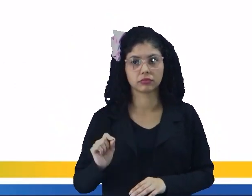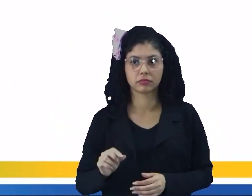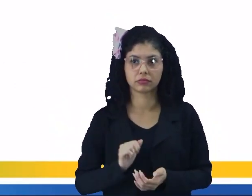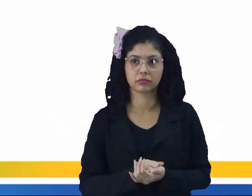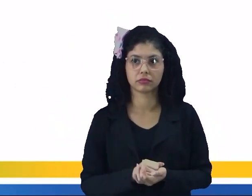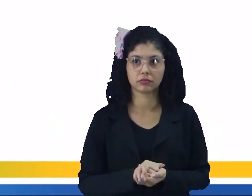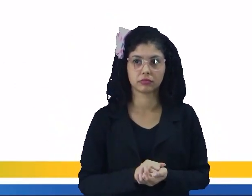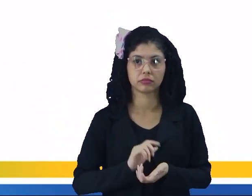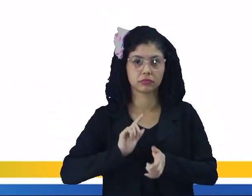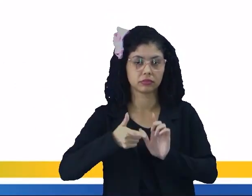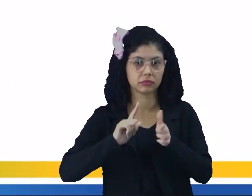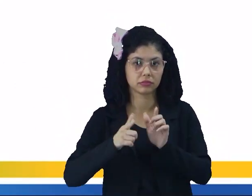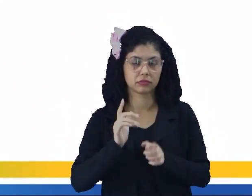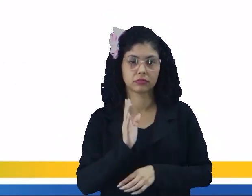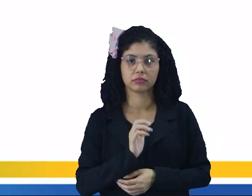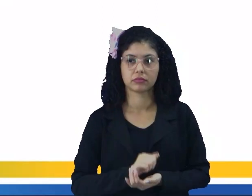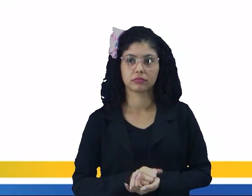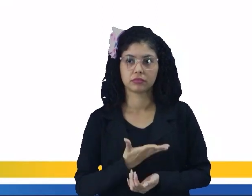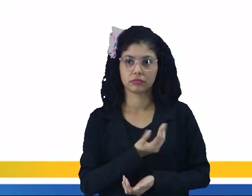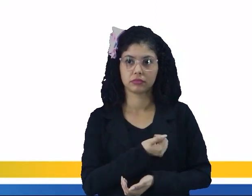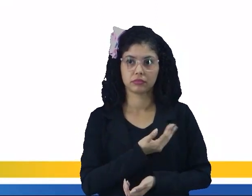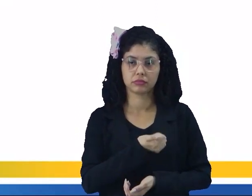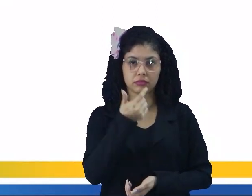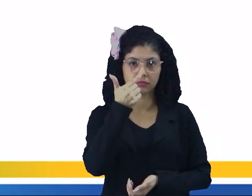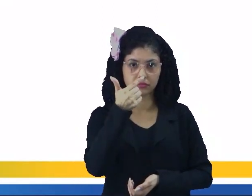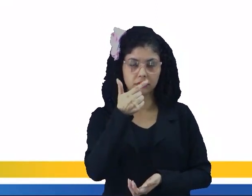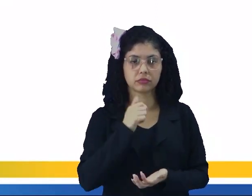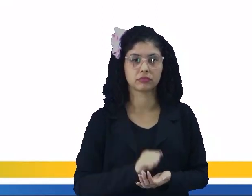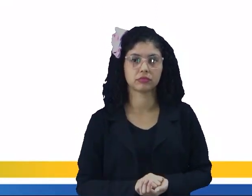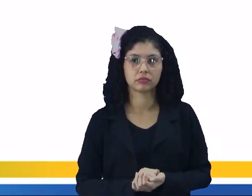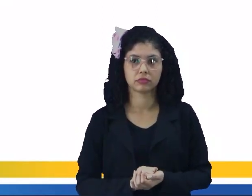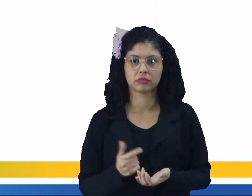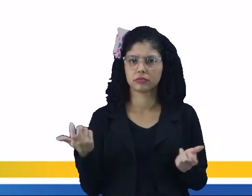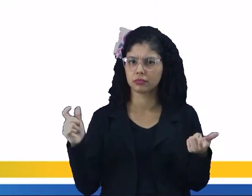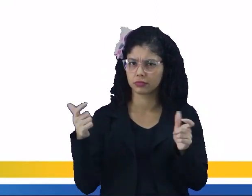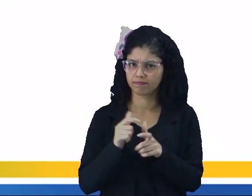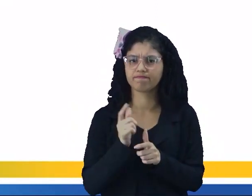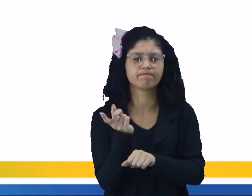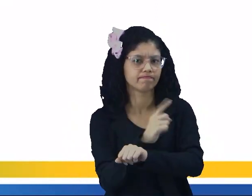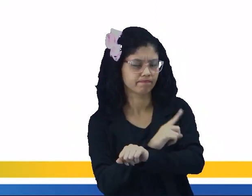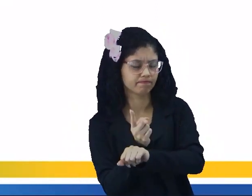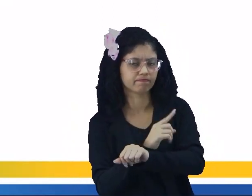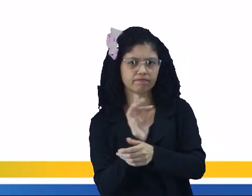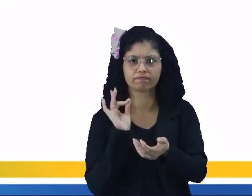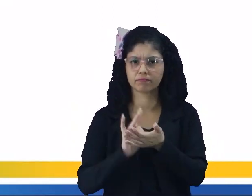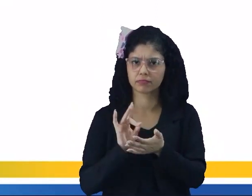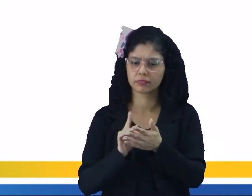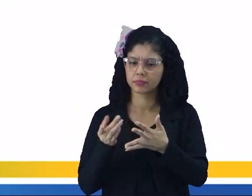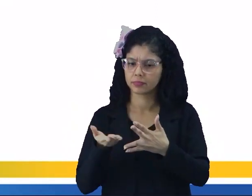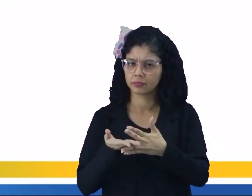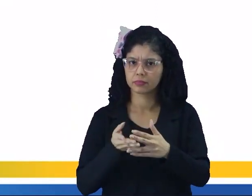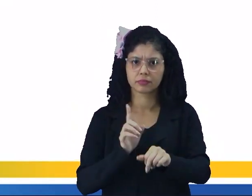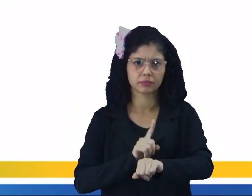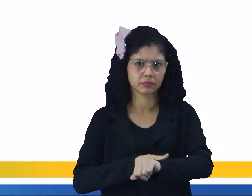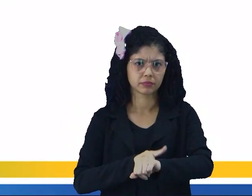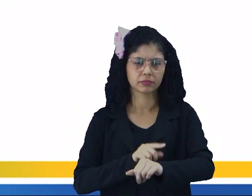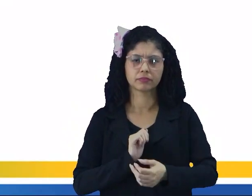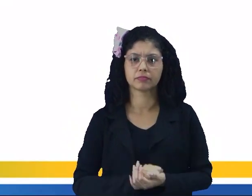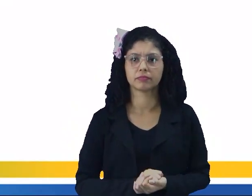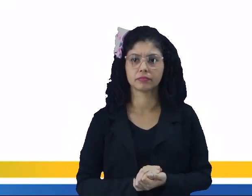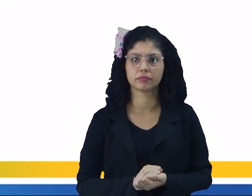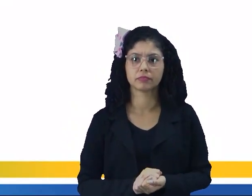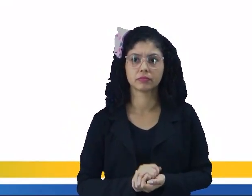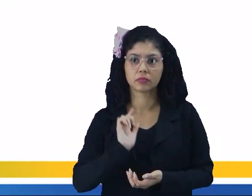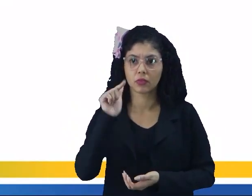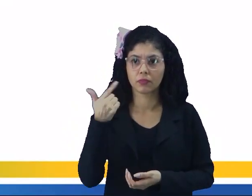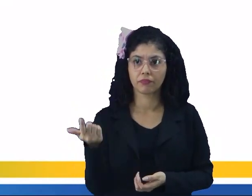mostrando que é o cinto número 2, ó. Ele alcançou menos aceleração no intervalo de tempo, certo? Os